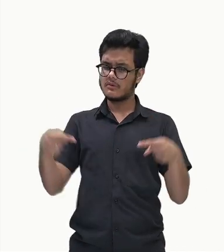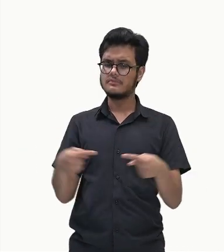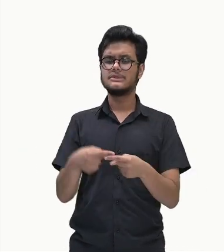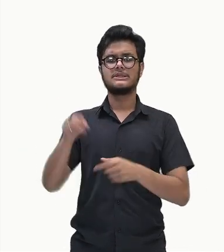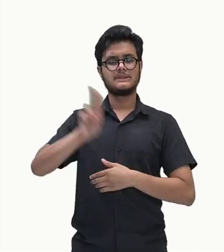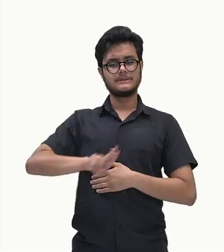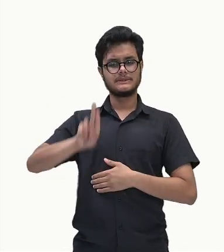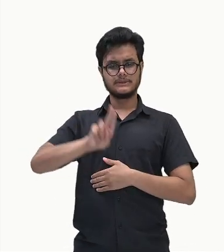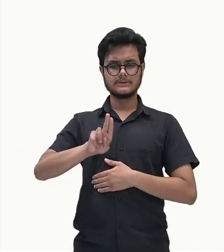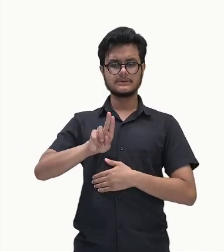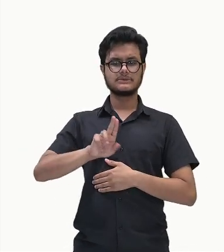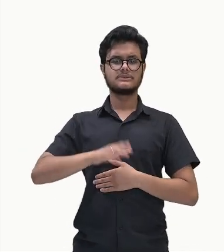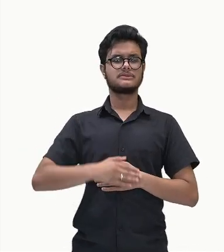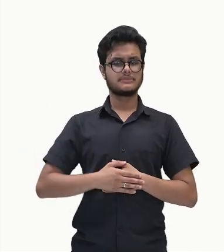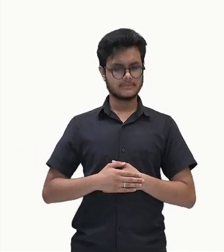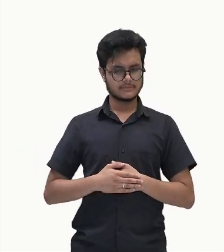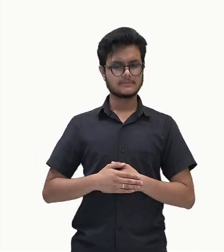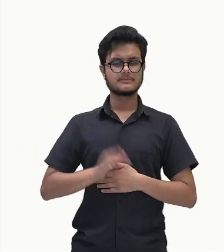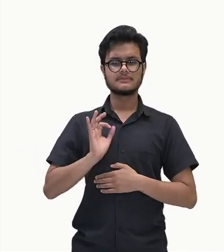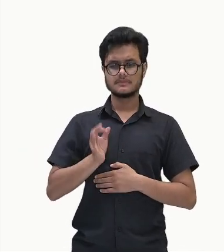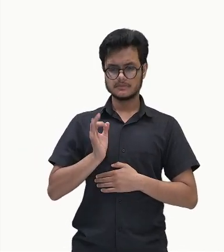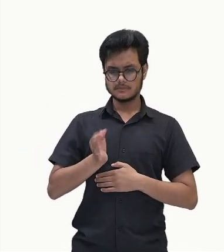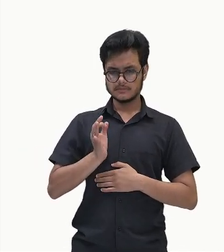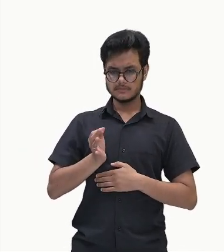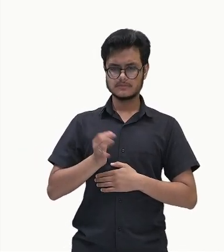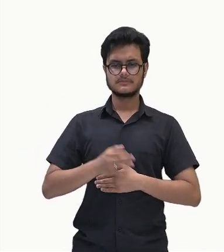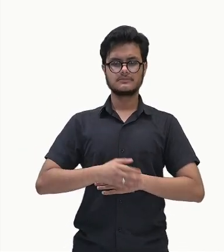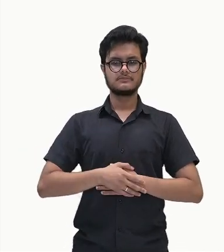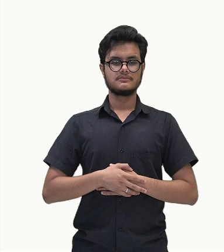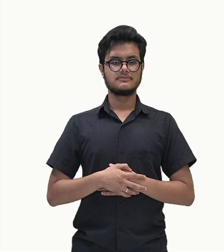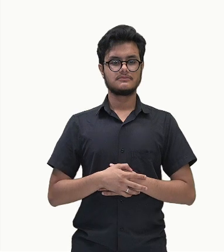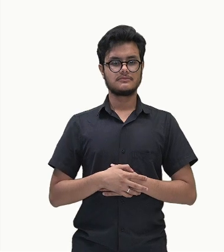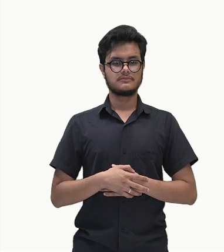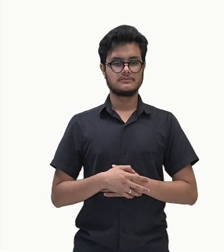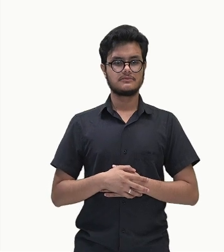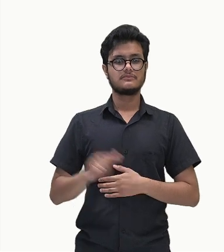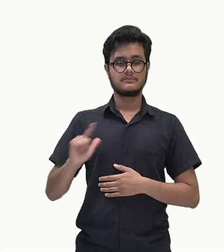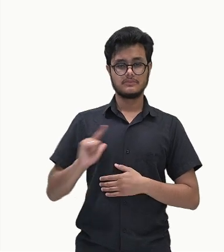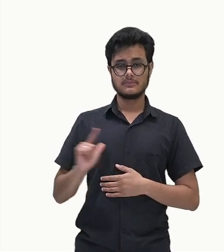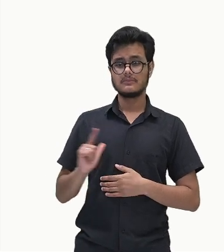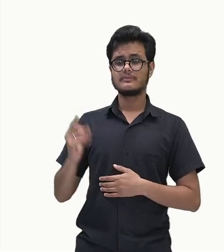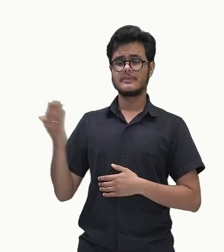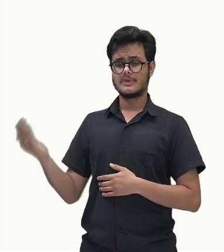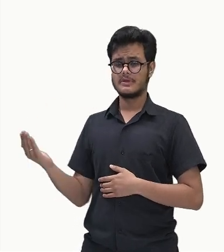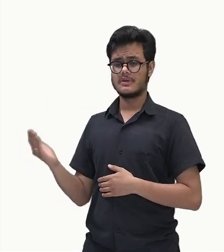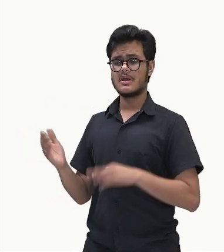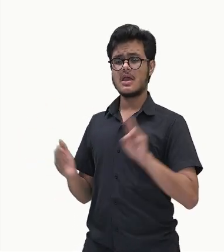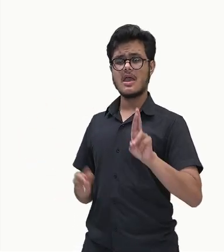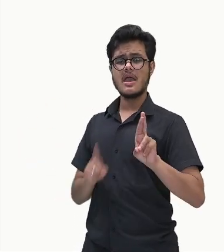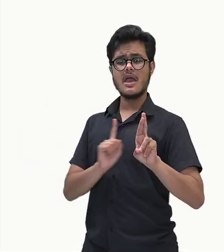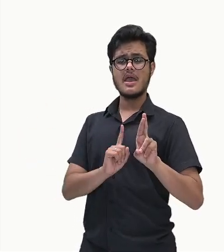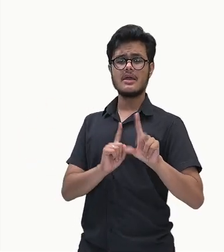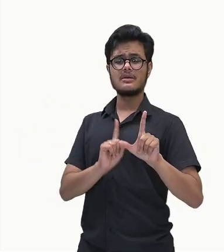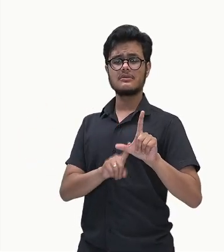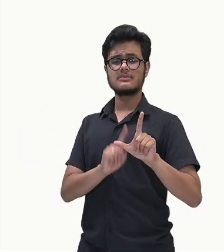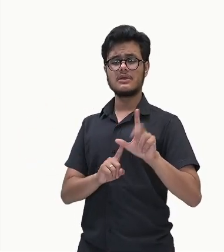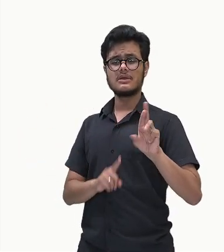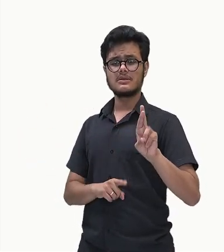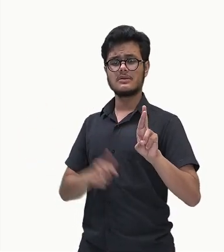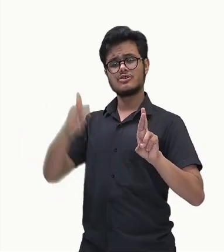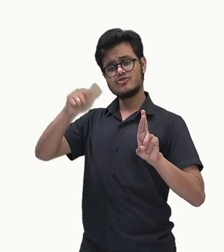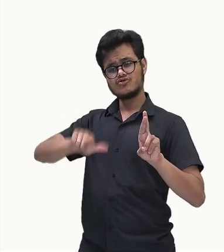formar com as 26 letras temos a mesma letra ó a letra R se